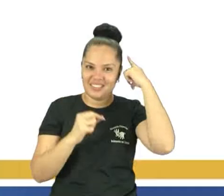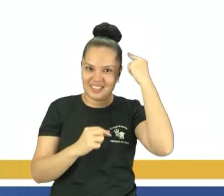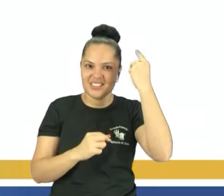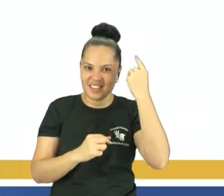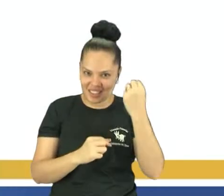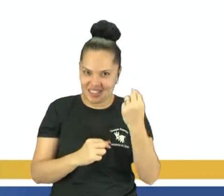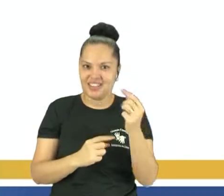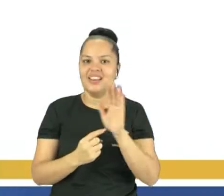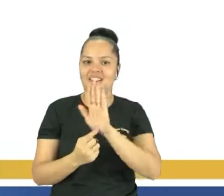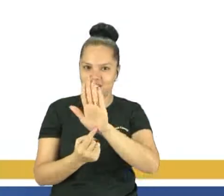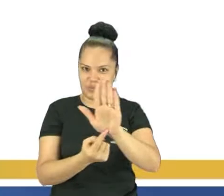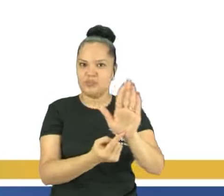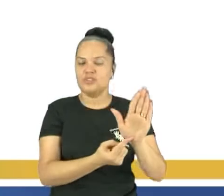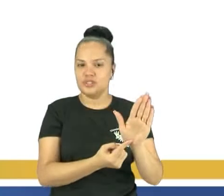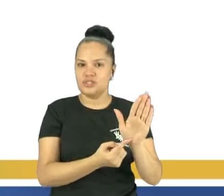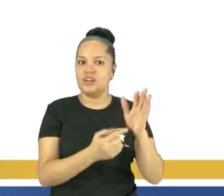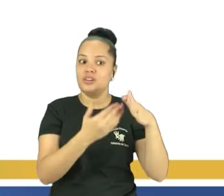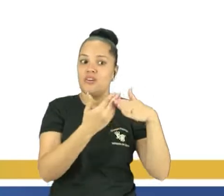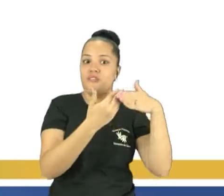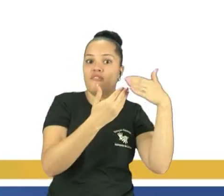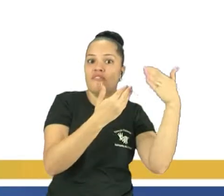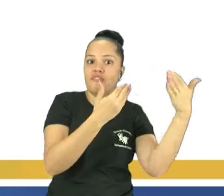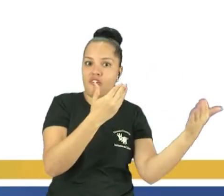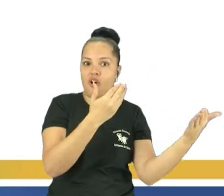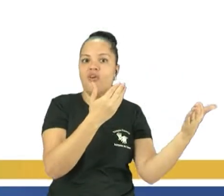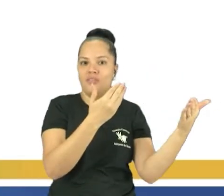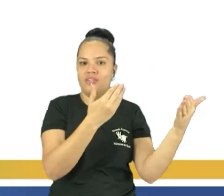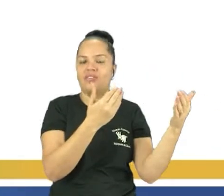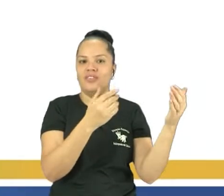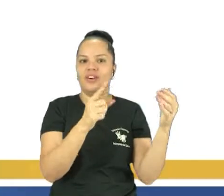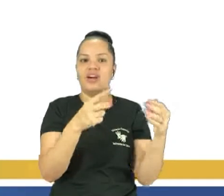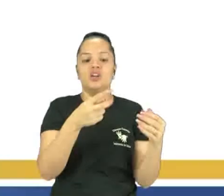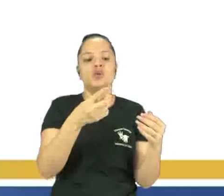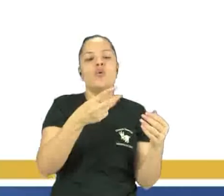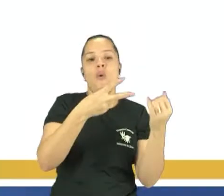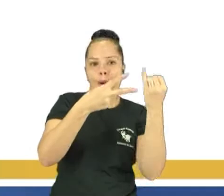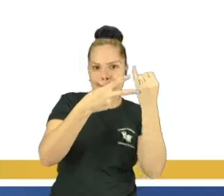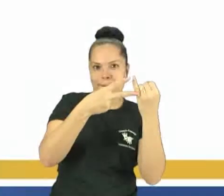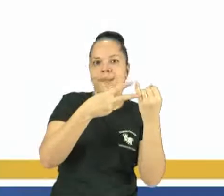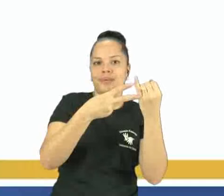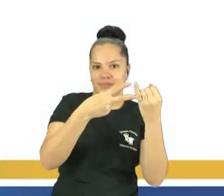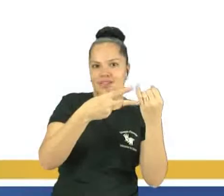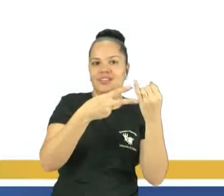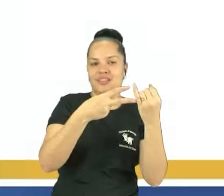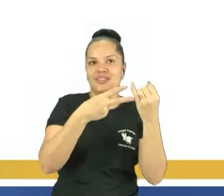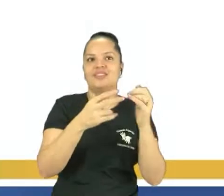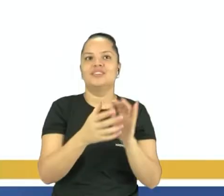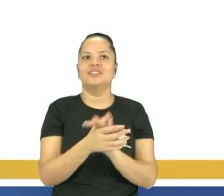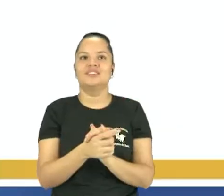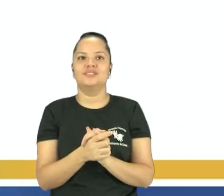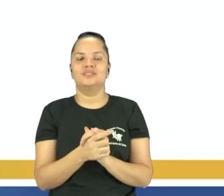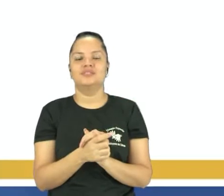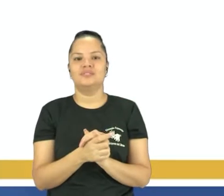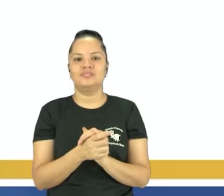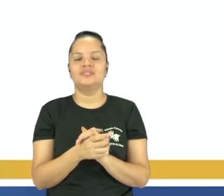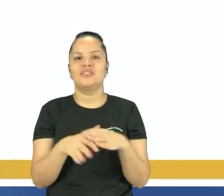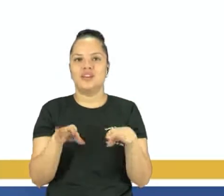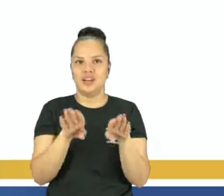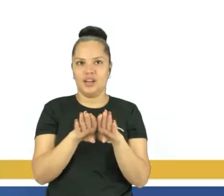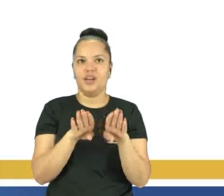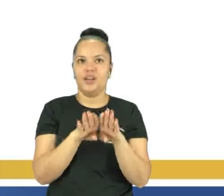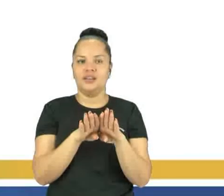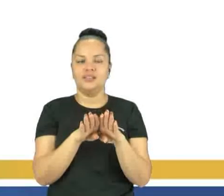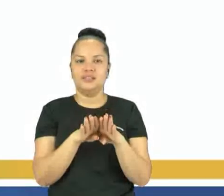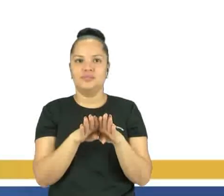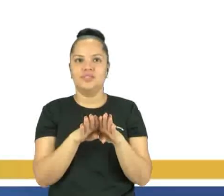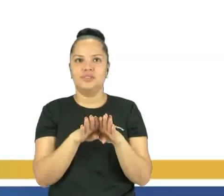ângulos externos, né, já que eles representam justamente essa abertura entre um lado do polígono e o prolongamento do lado adjacente